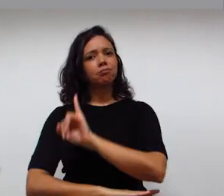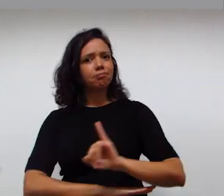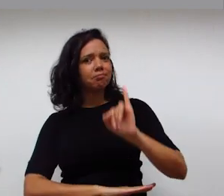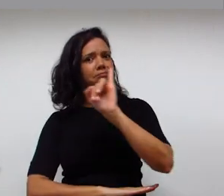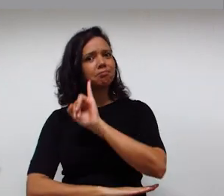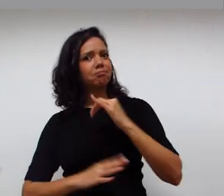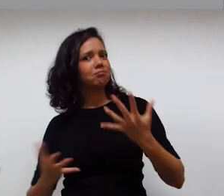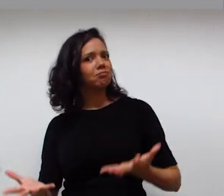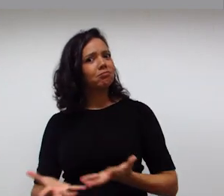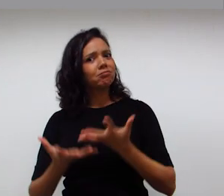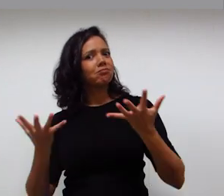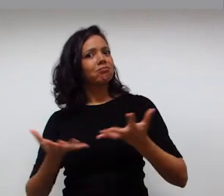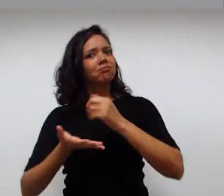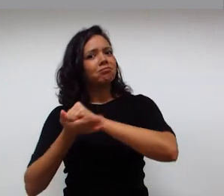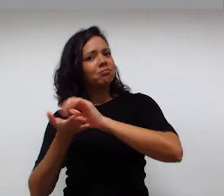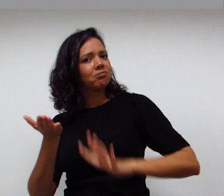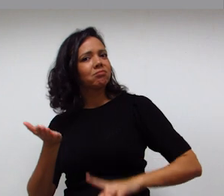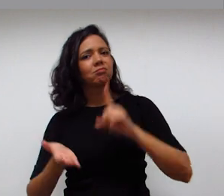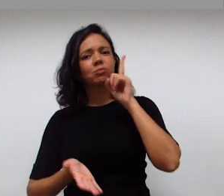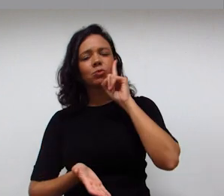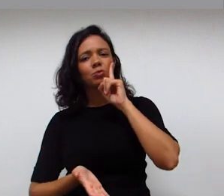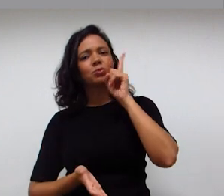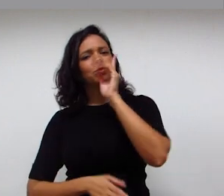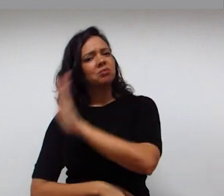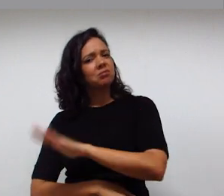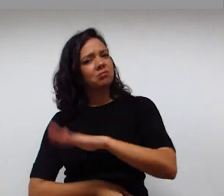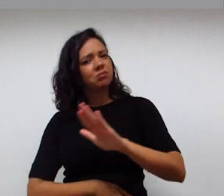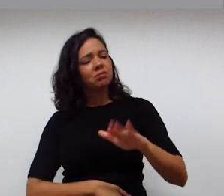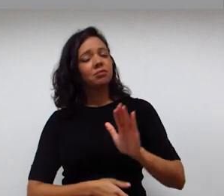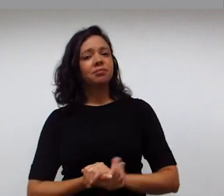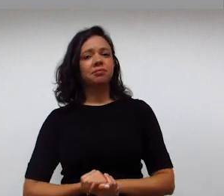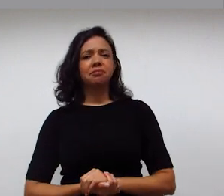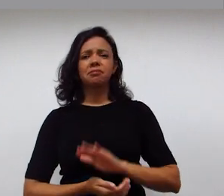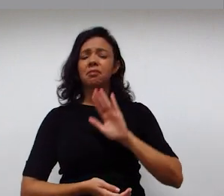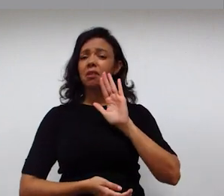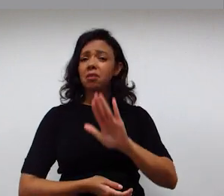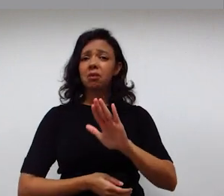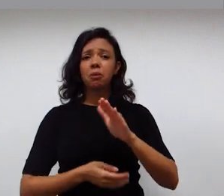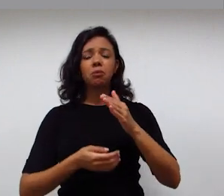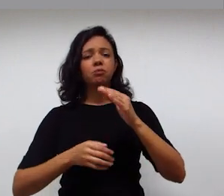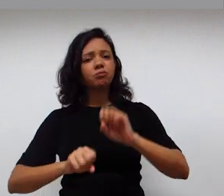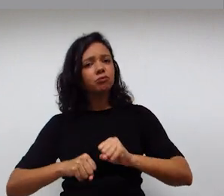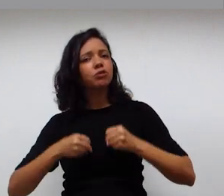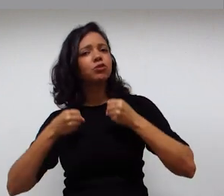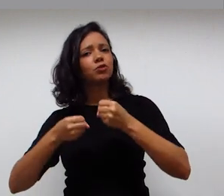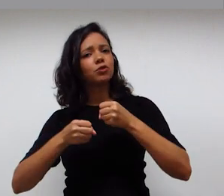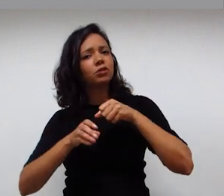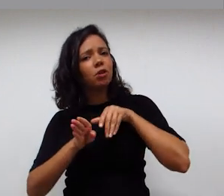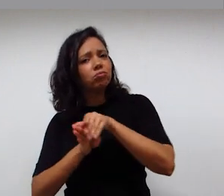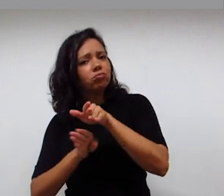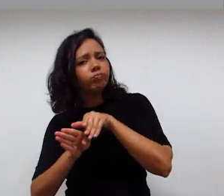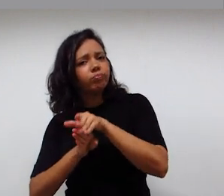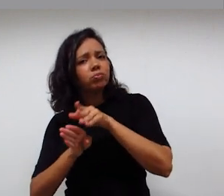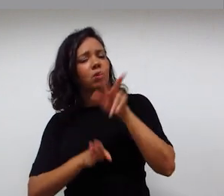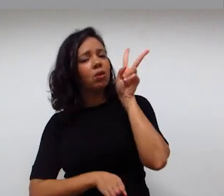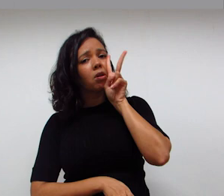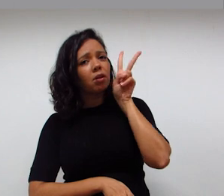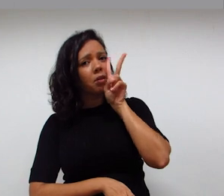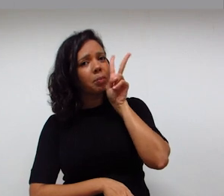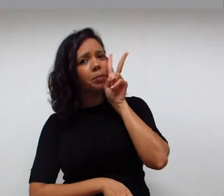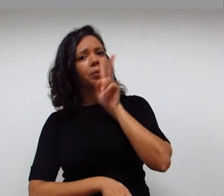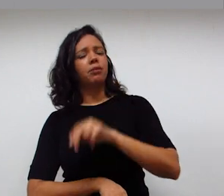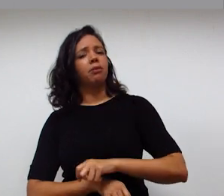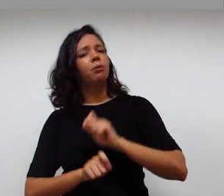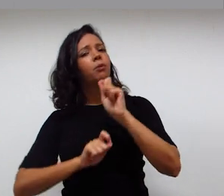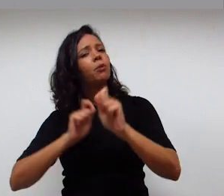dia a dia da criança. Então, eu vou agora reforçar um pouco, lembrá-los um pouco do que é que pode ser feito